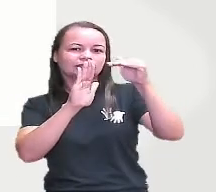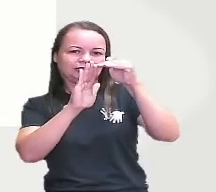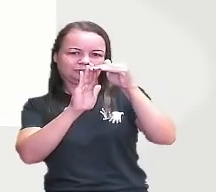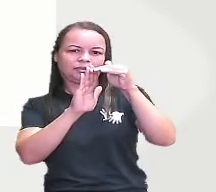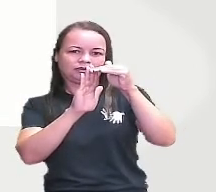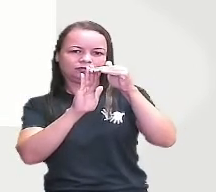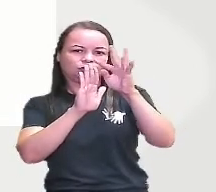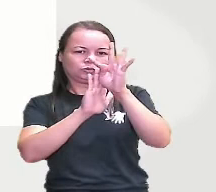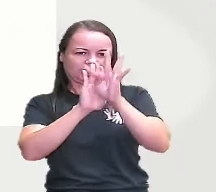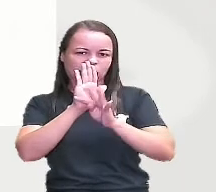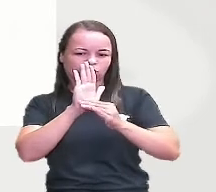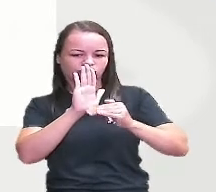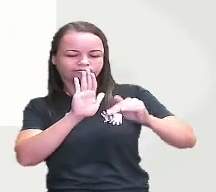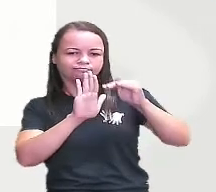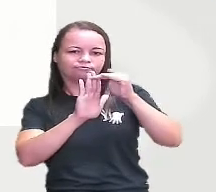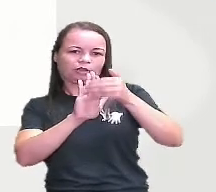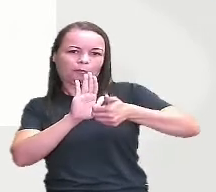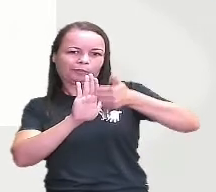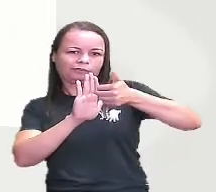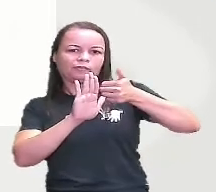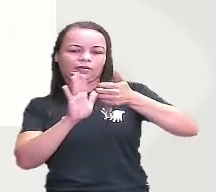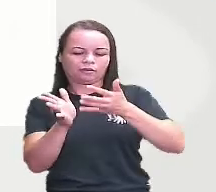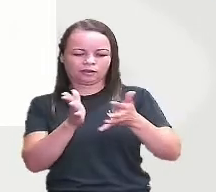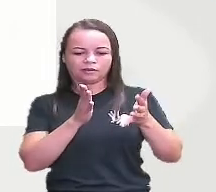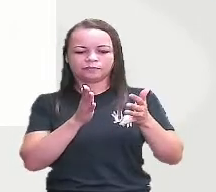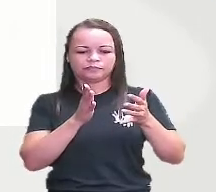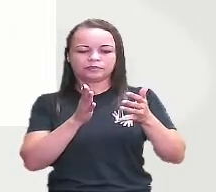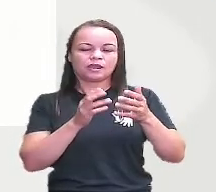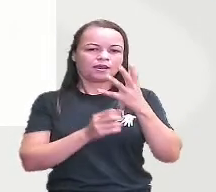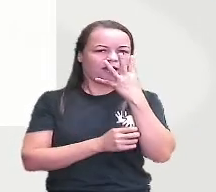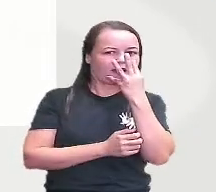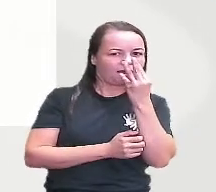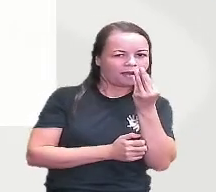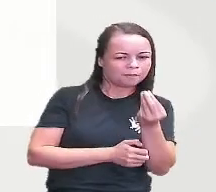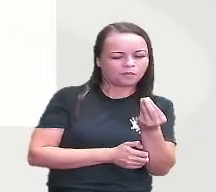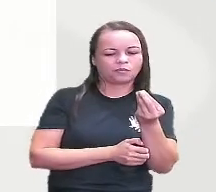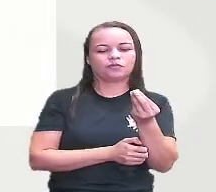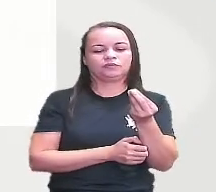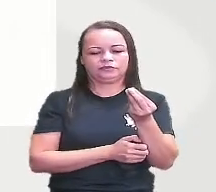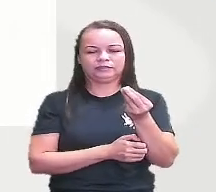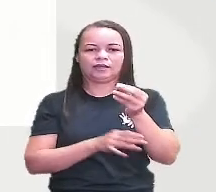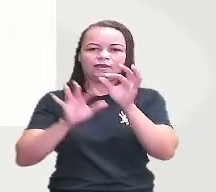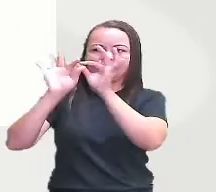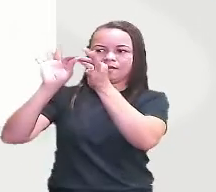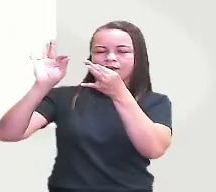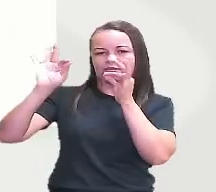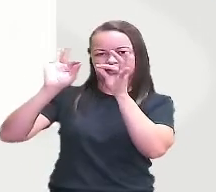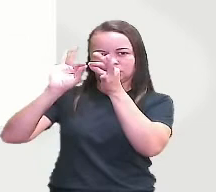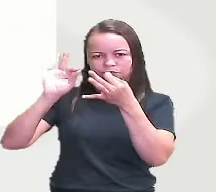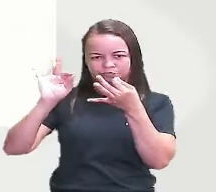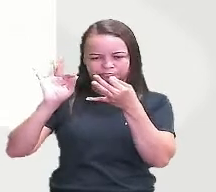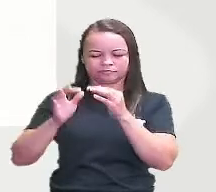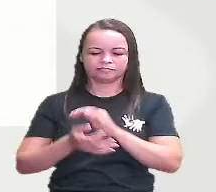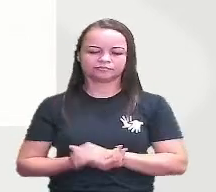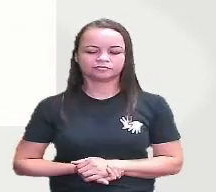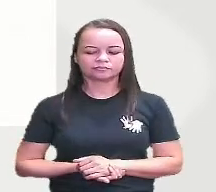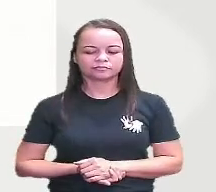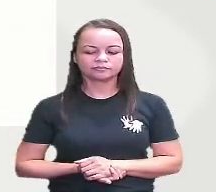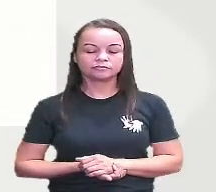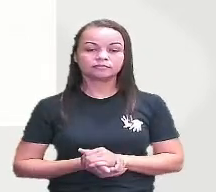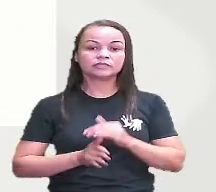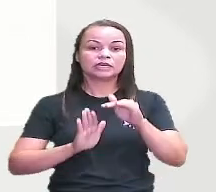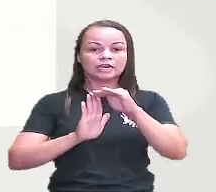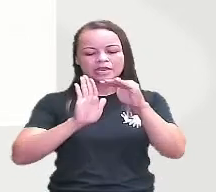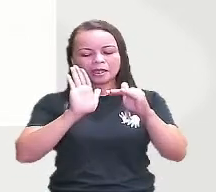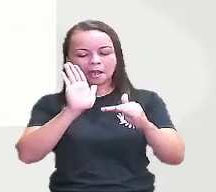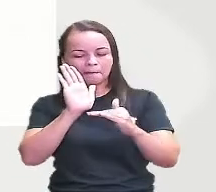texto, tá? A raposa e as uvas. E aqui